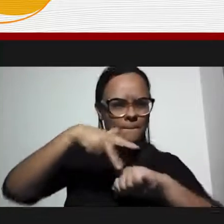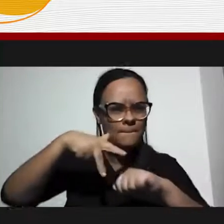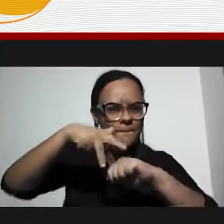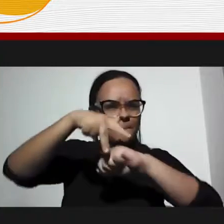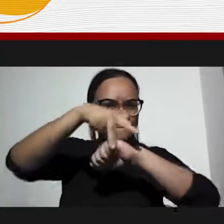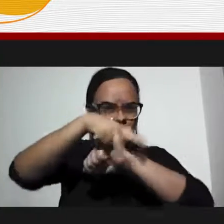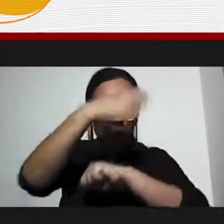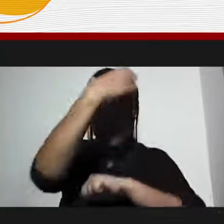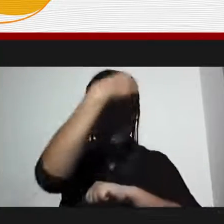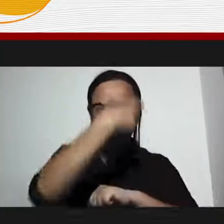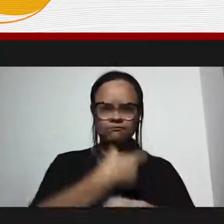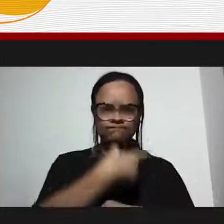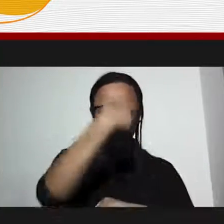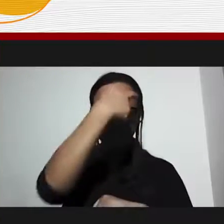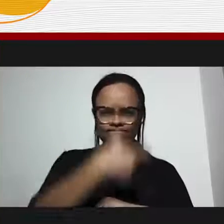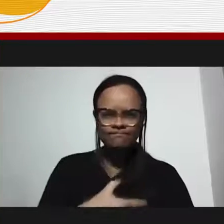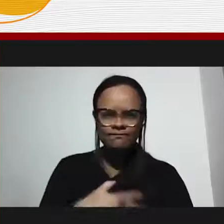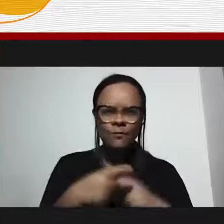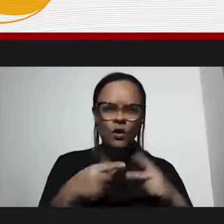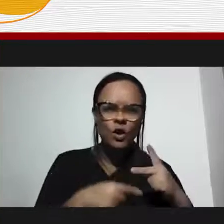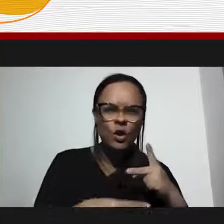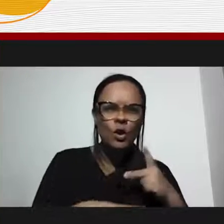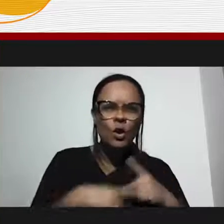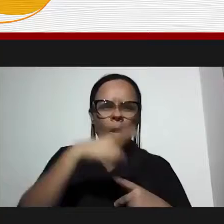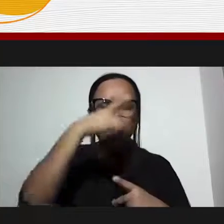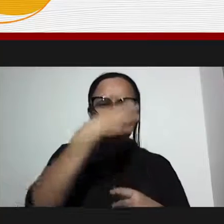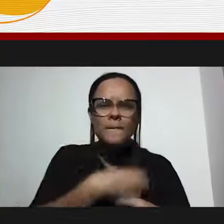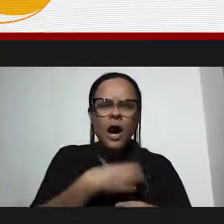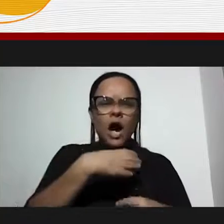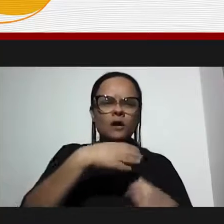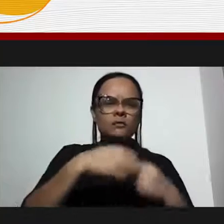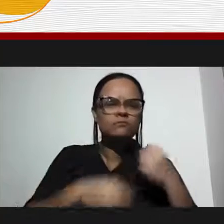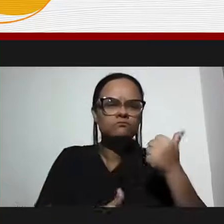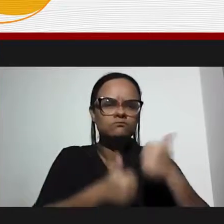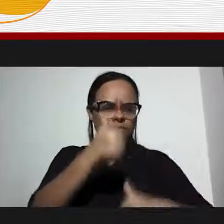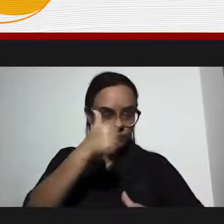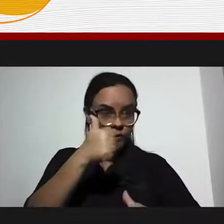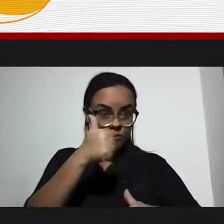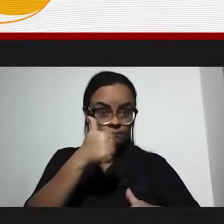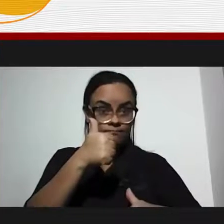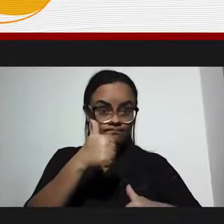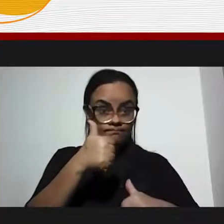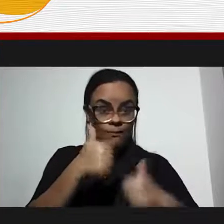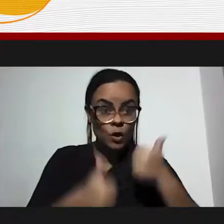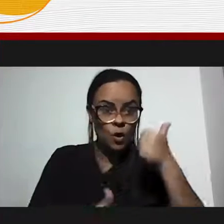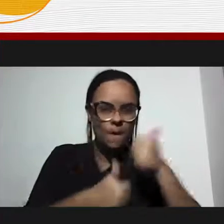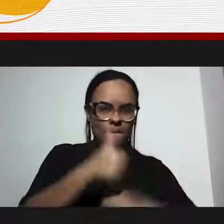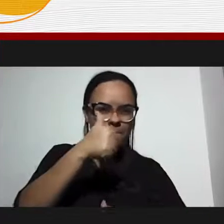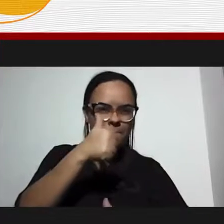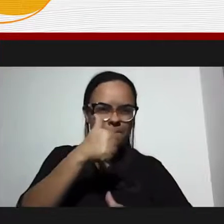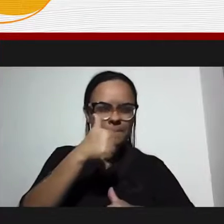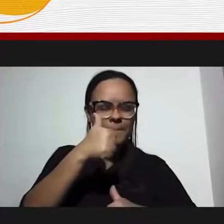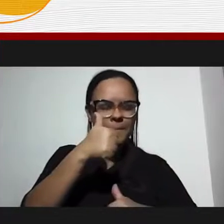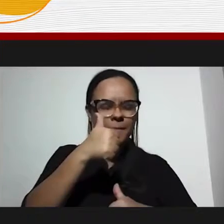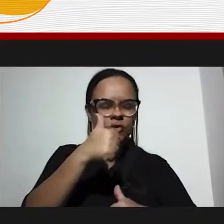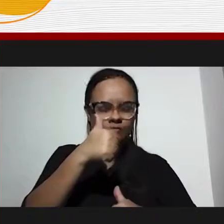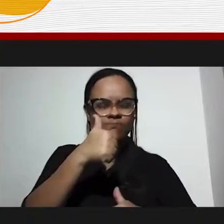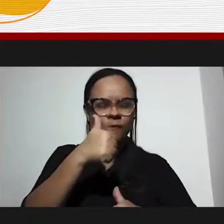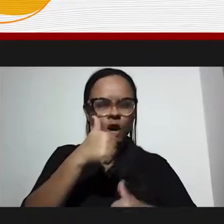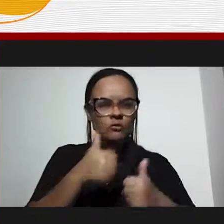como cidadão, como atleta, como homem, porque o esporte me doutrinou e me fez quem eu sou